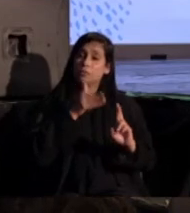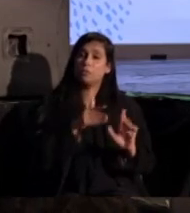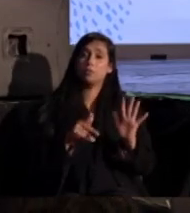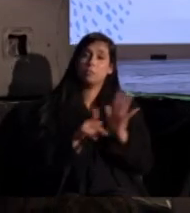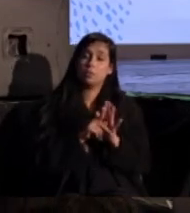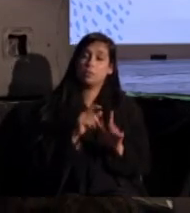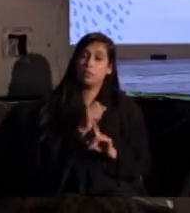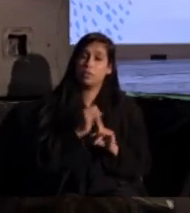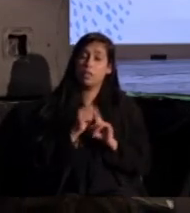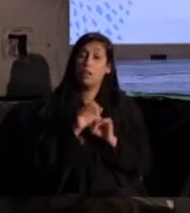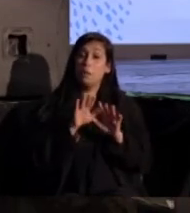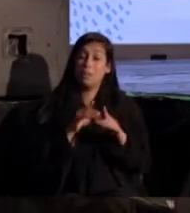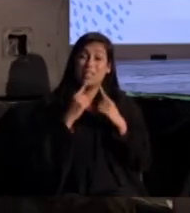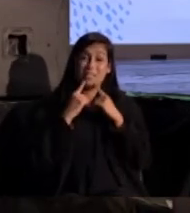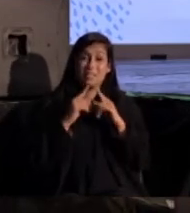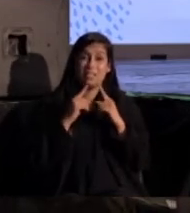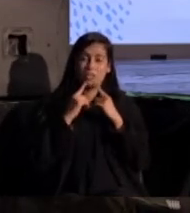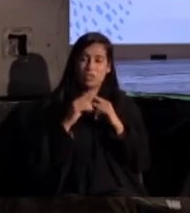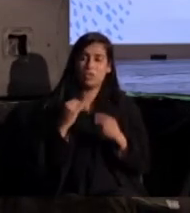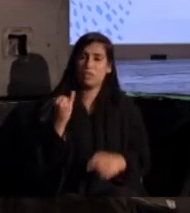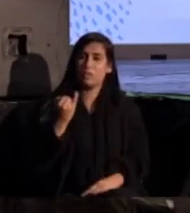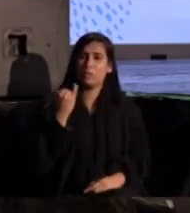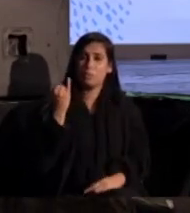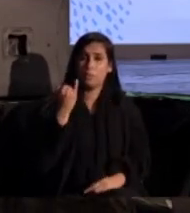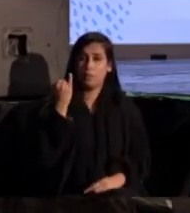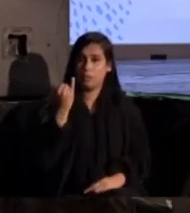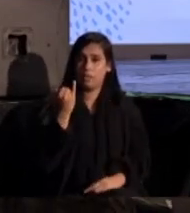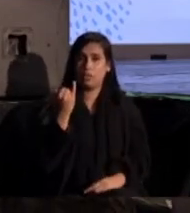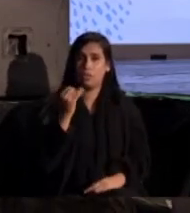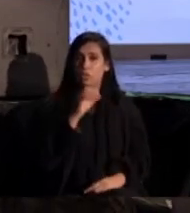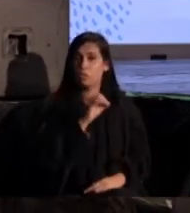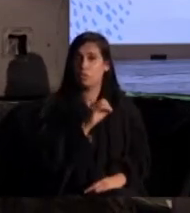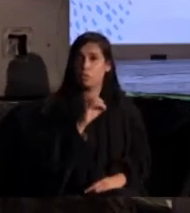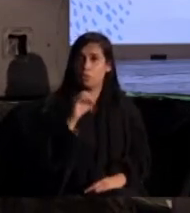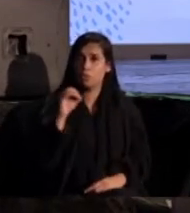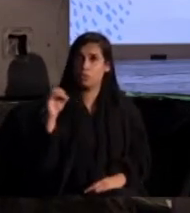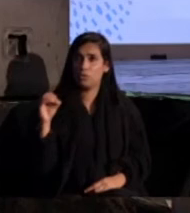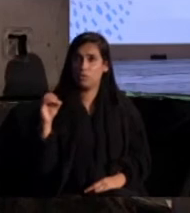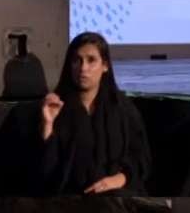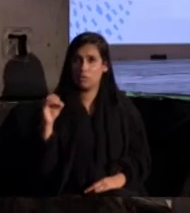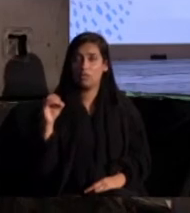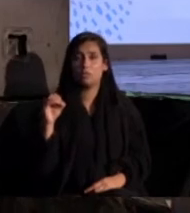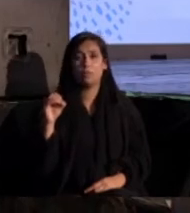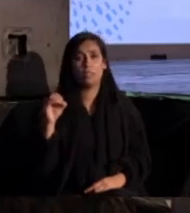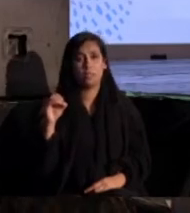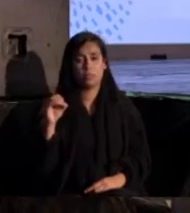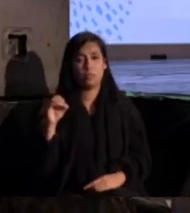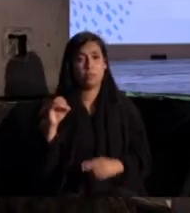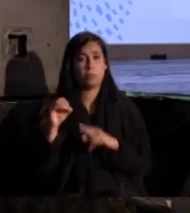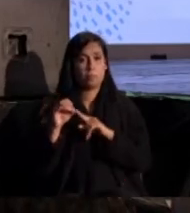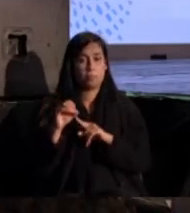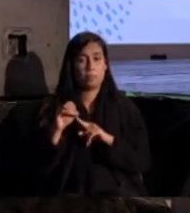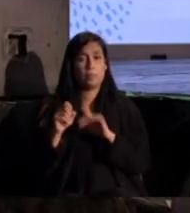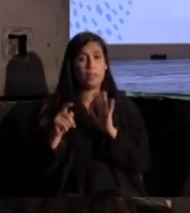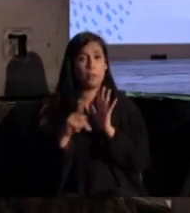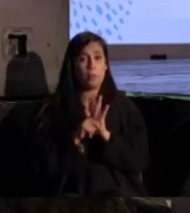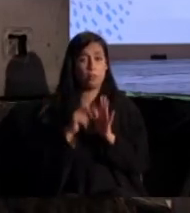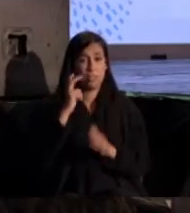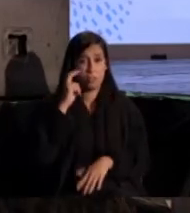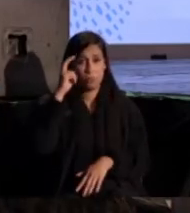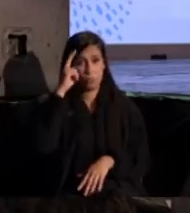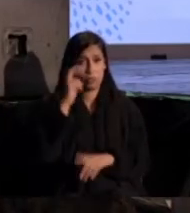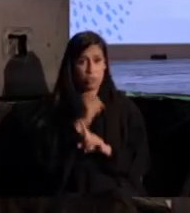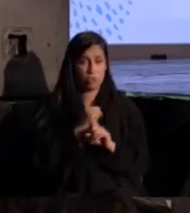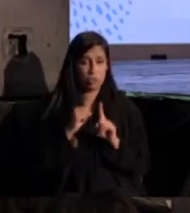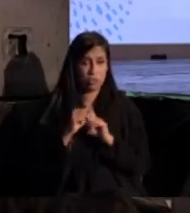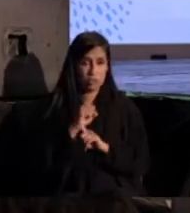das críticas principais do Ocidente ao modo de organização da economia socialista,